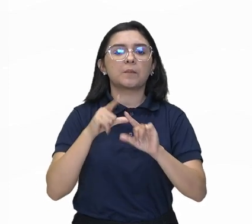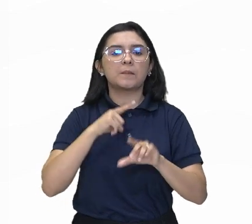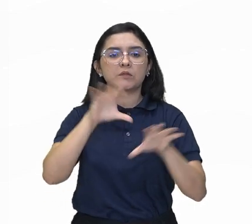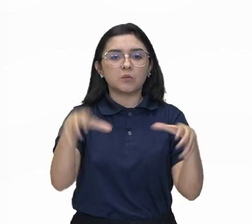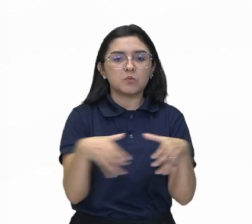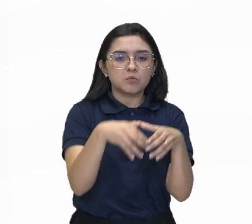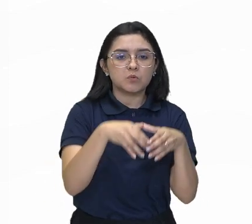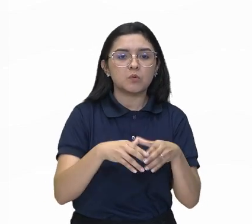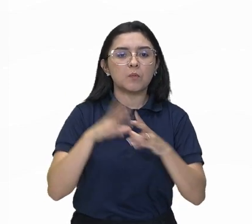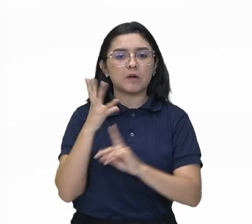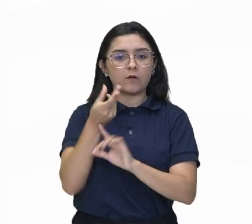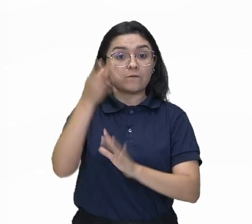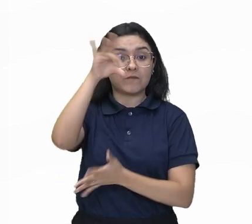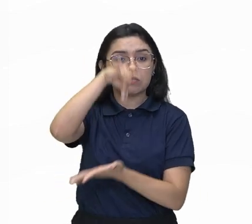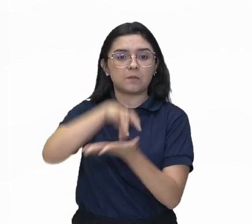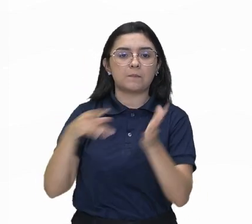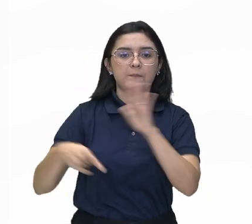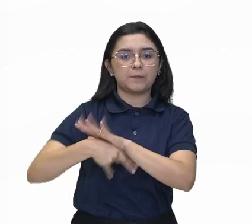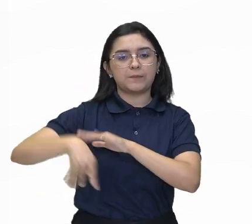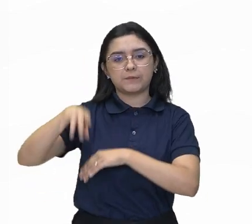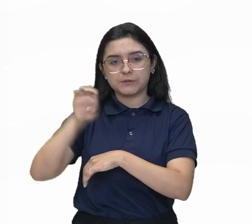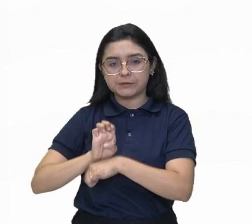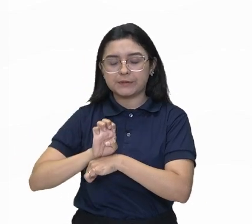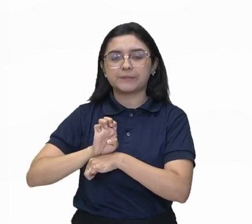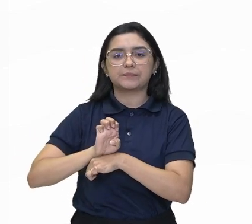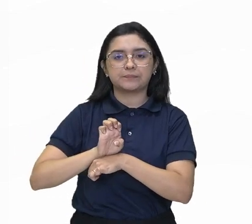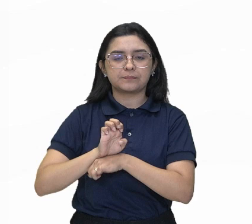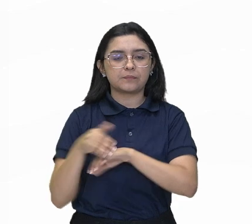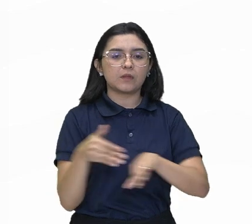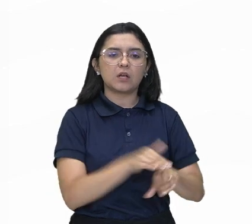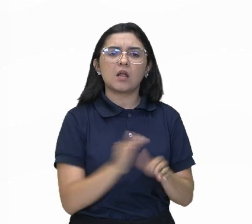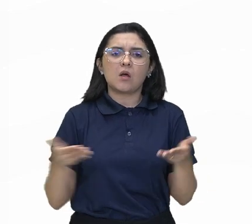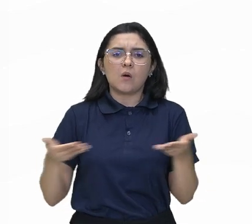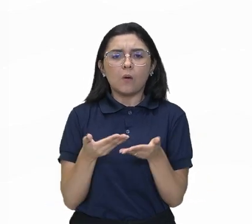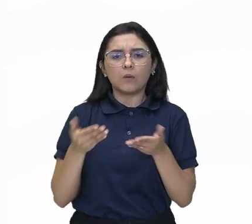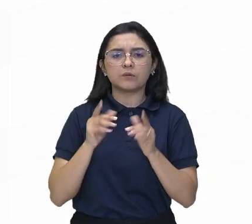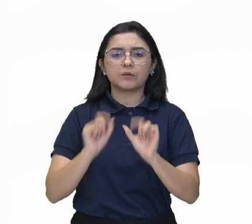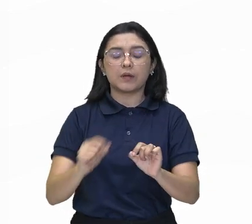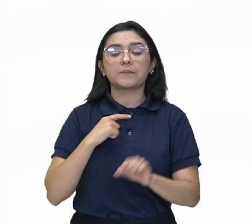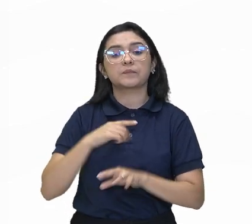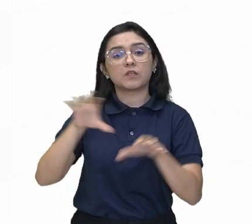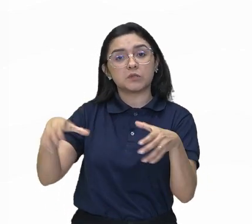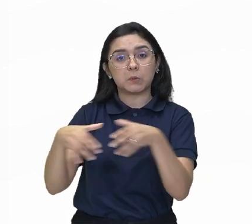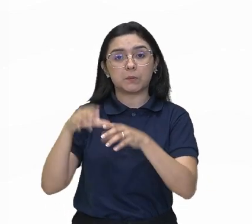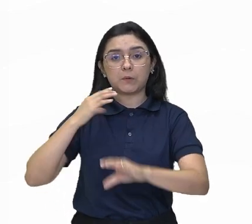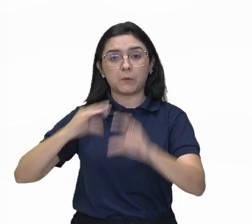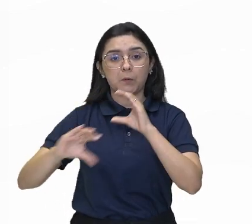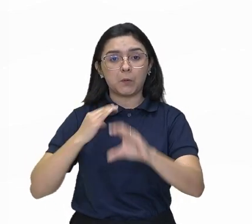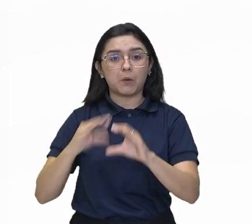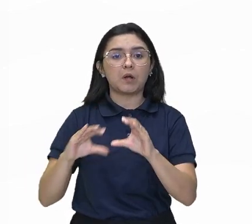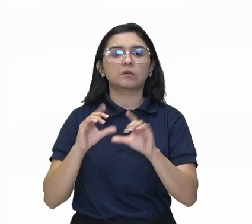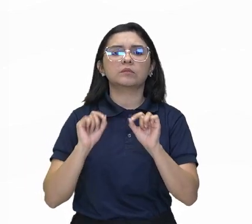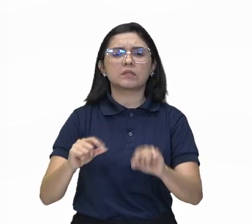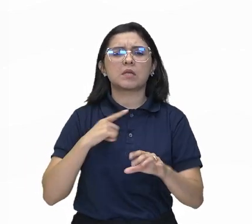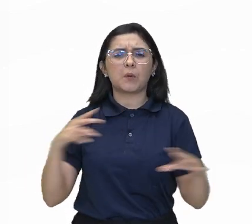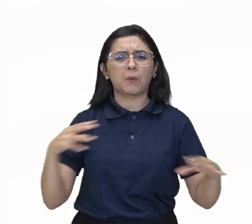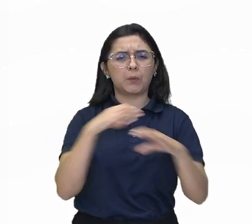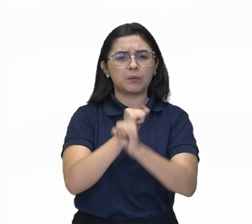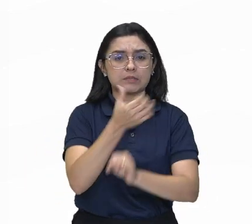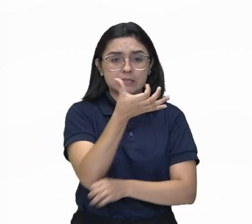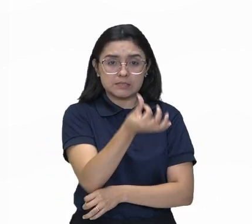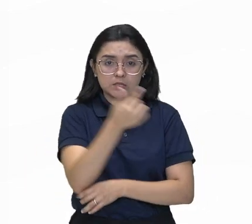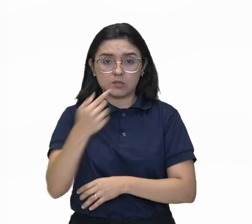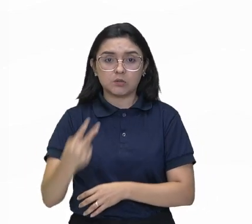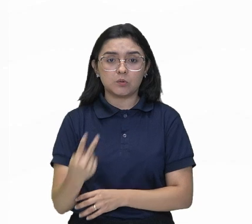artístico oficial do estado. Atualmente, né, O coro é composto por